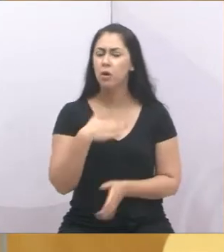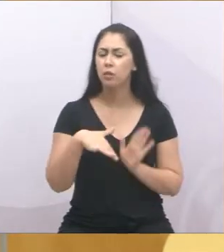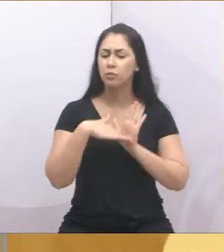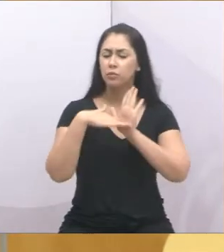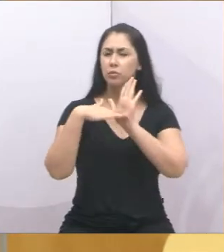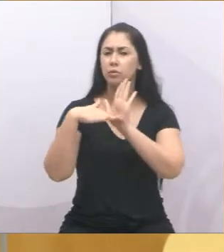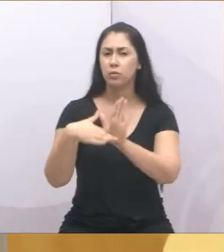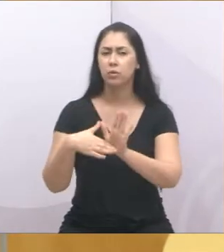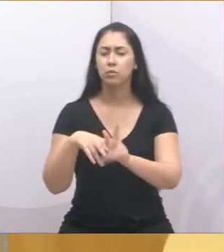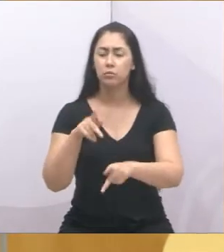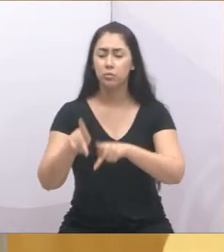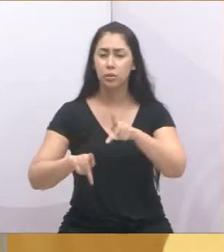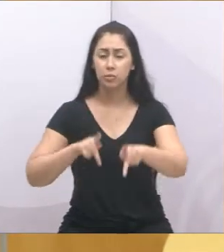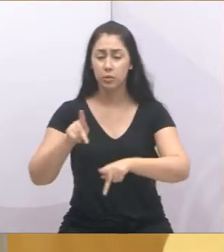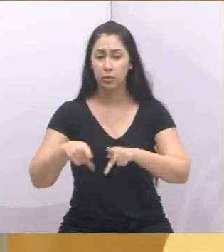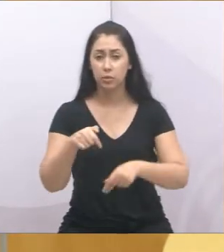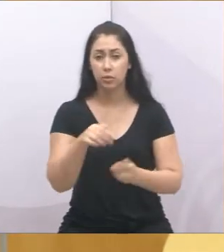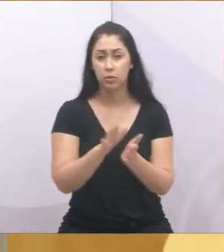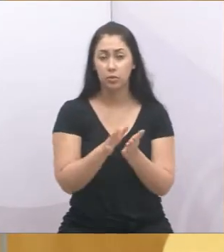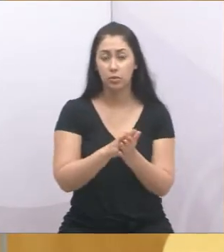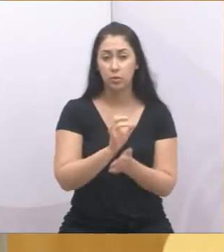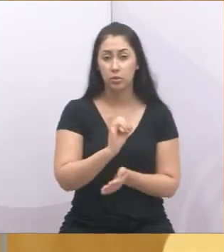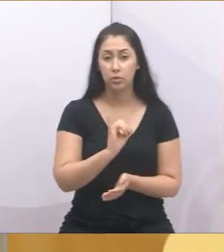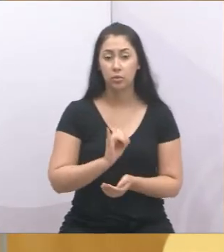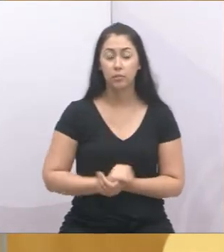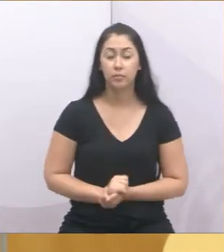das pessoas, da população de Jacareí.